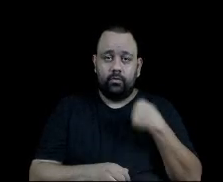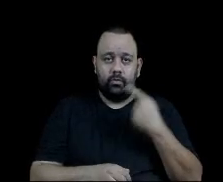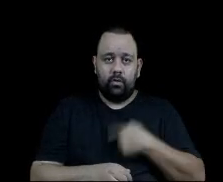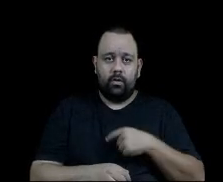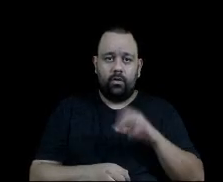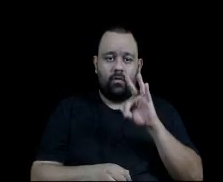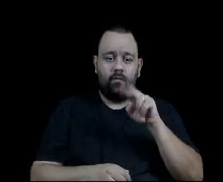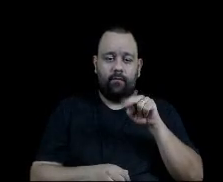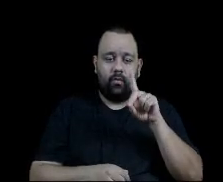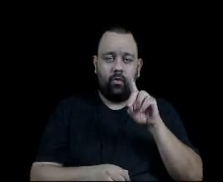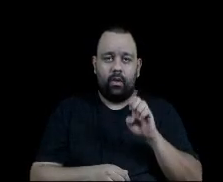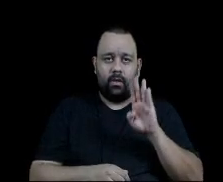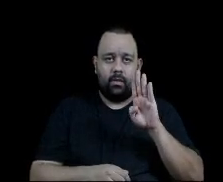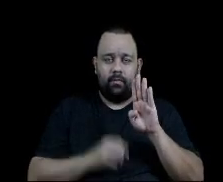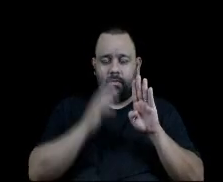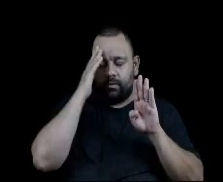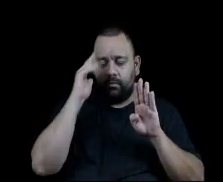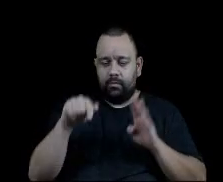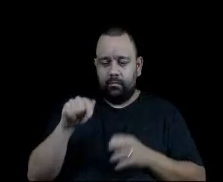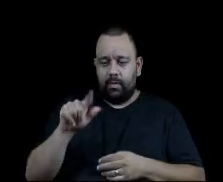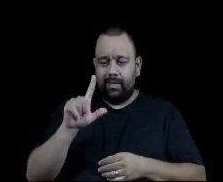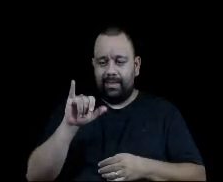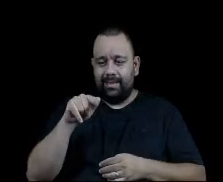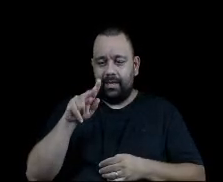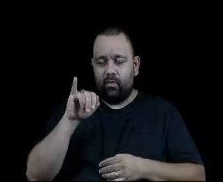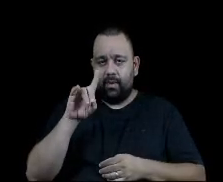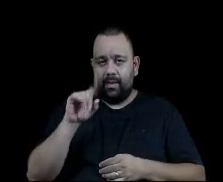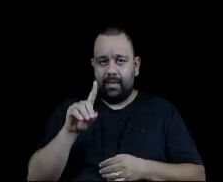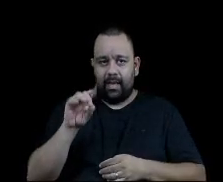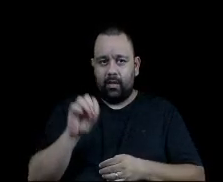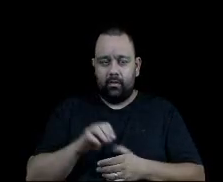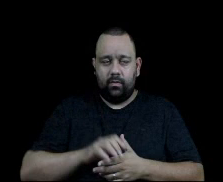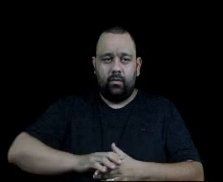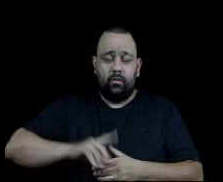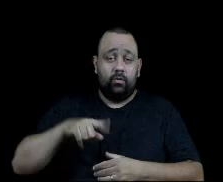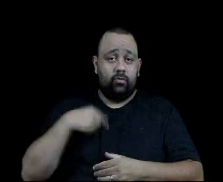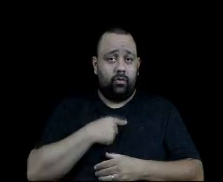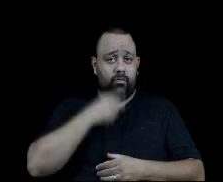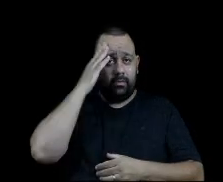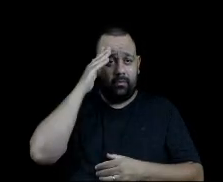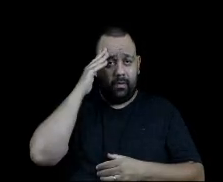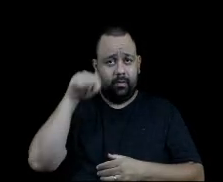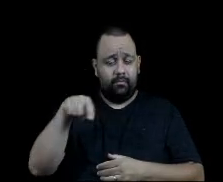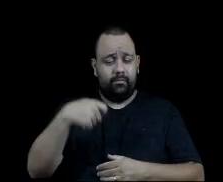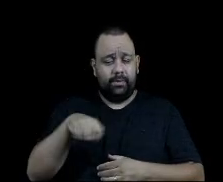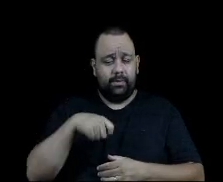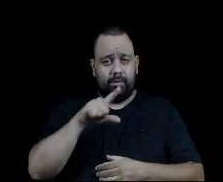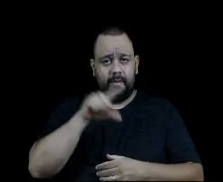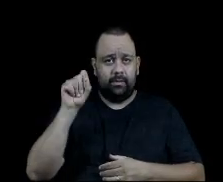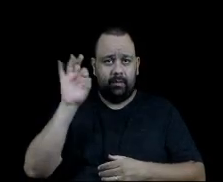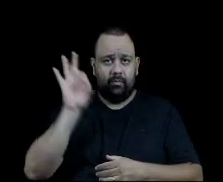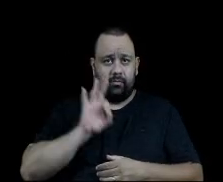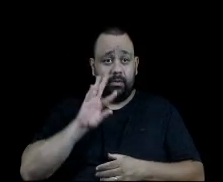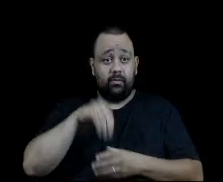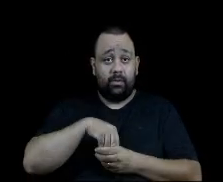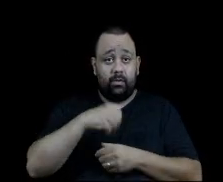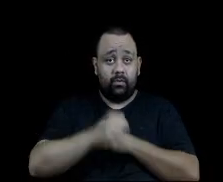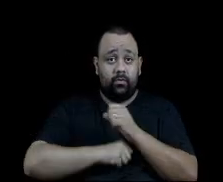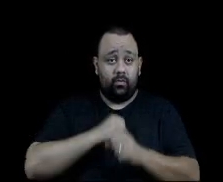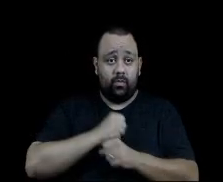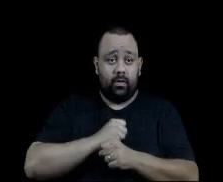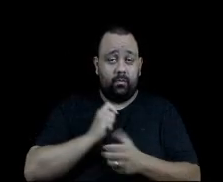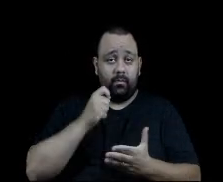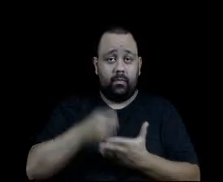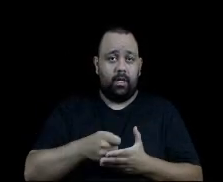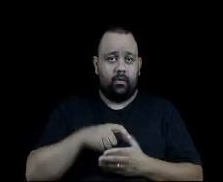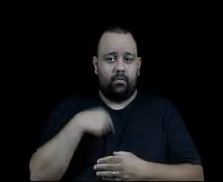E depois a gente tem o dos recursos do Fundeb, também levando em consideração o liquidado, que a gente tem que atingir 100% dentro